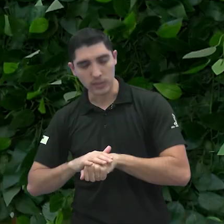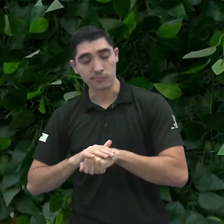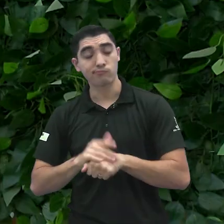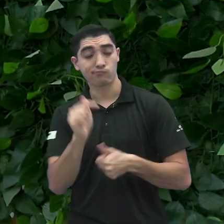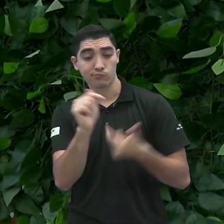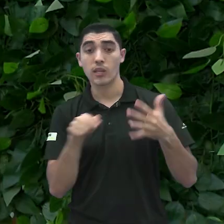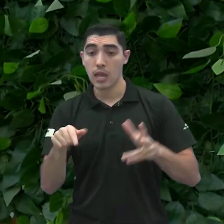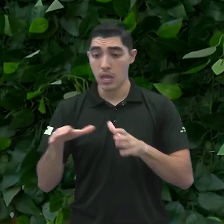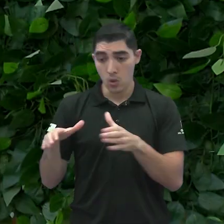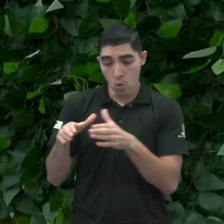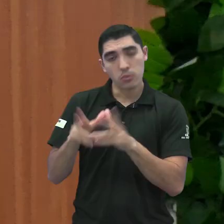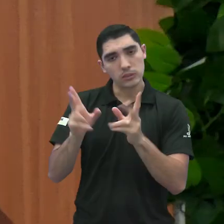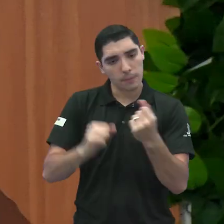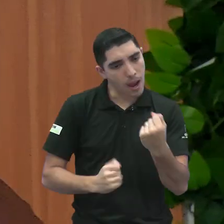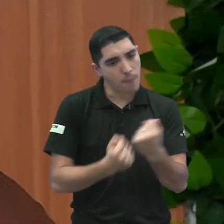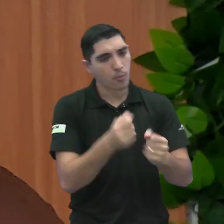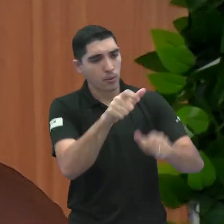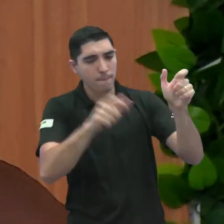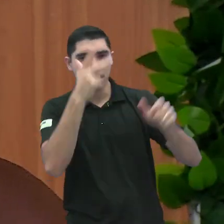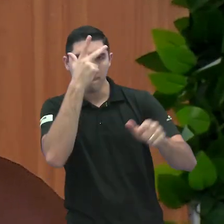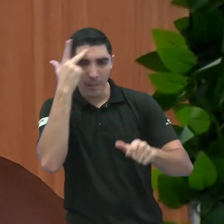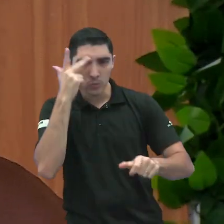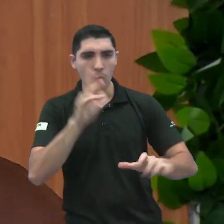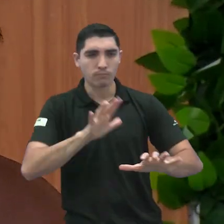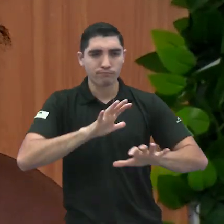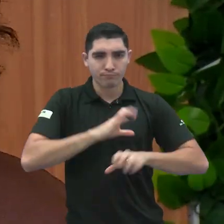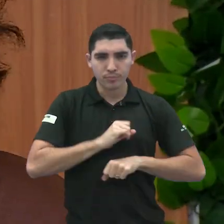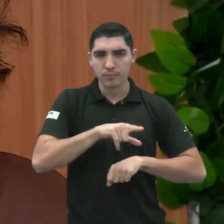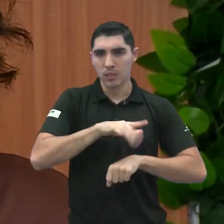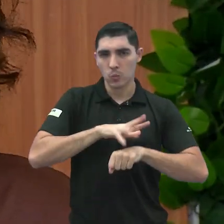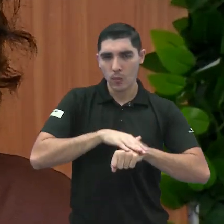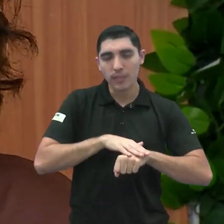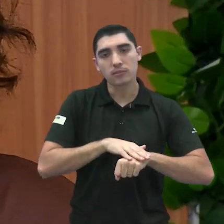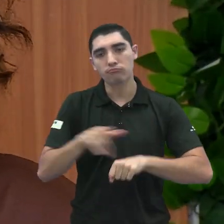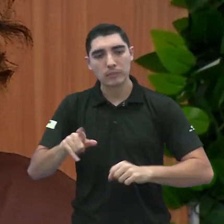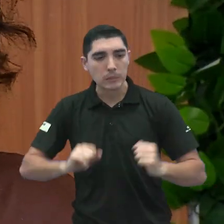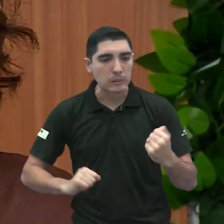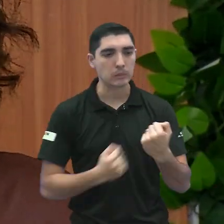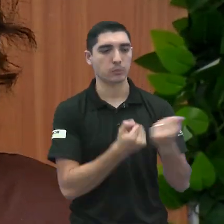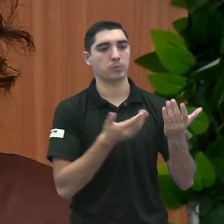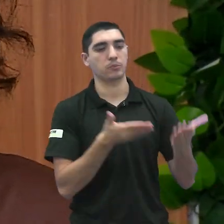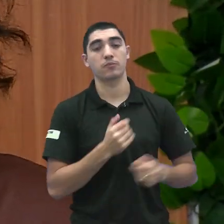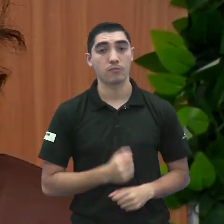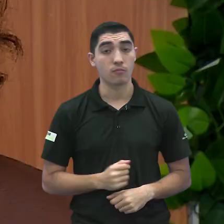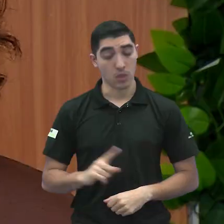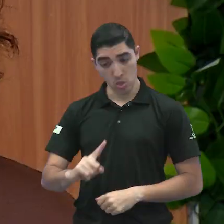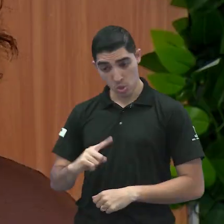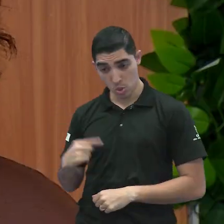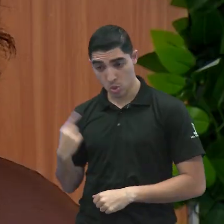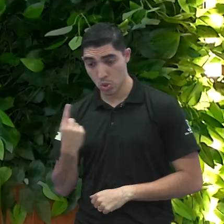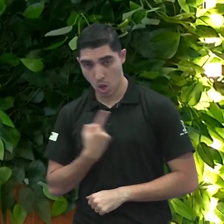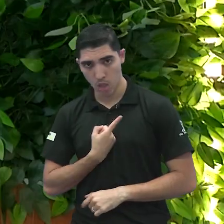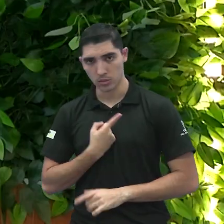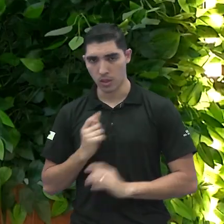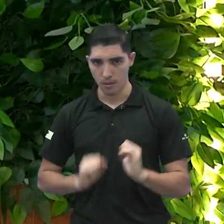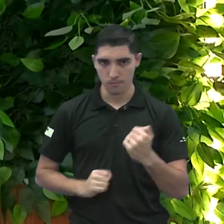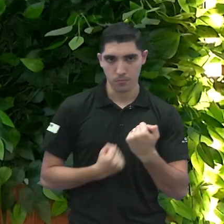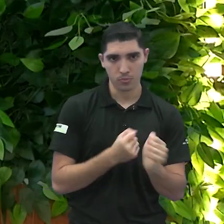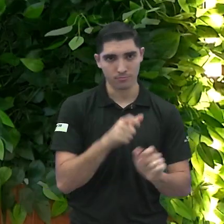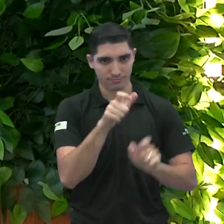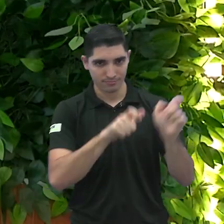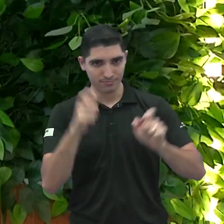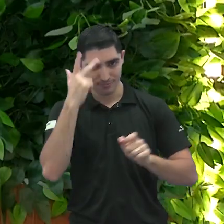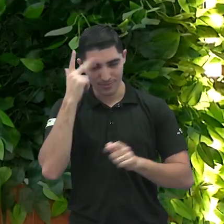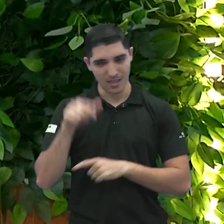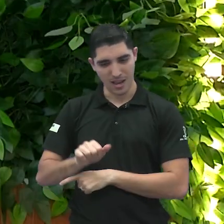Correlatas, realiza um trabalho de apoio e acolhimento a pacientes e familiares com fibrose pulmonar. O apoio que a